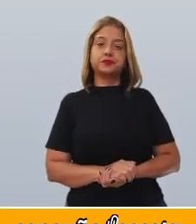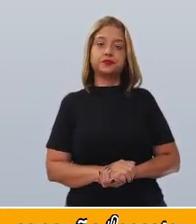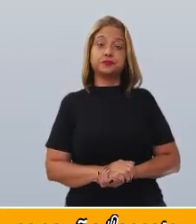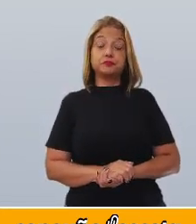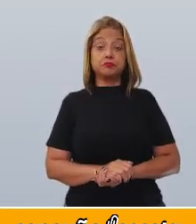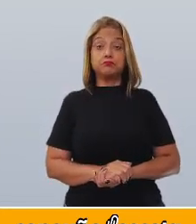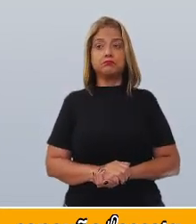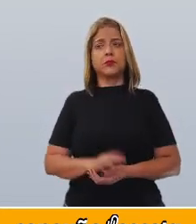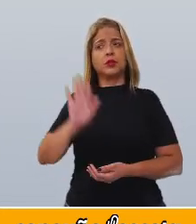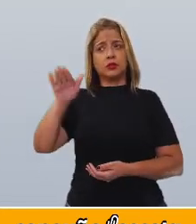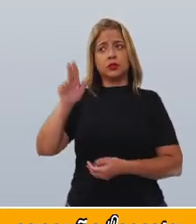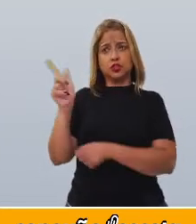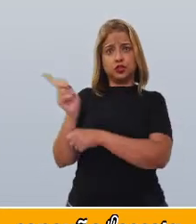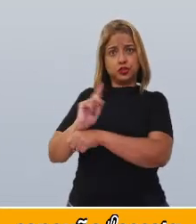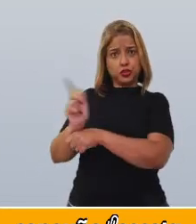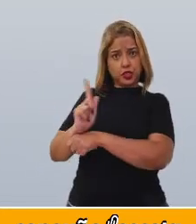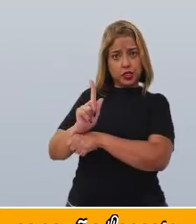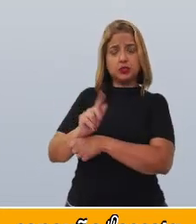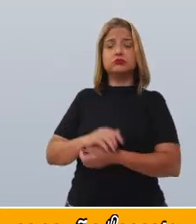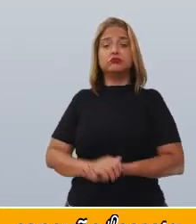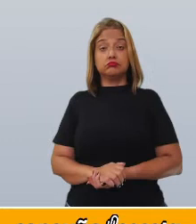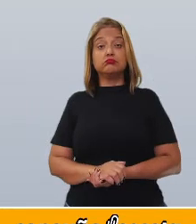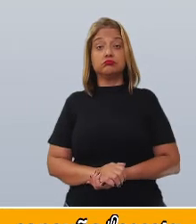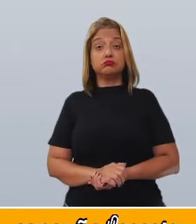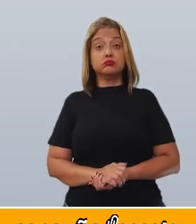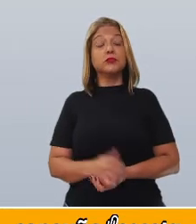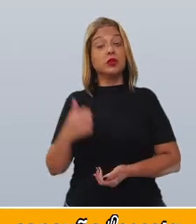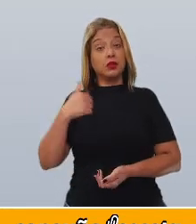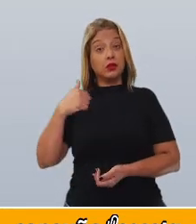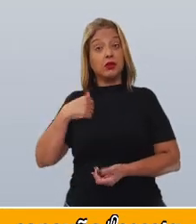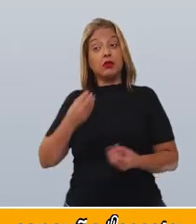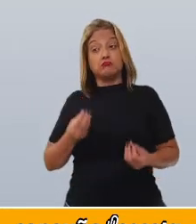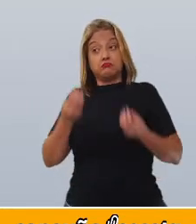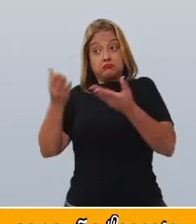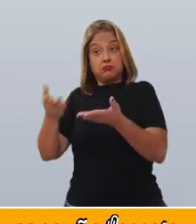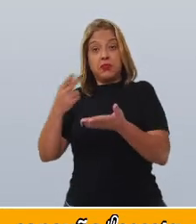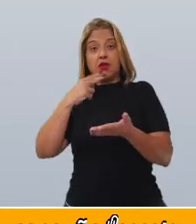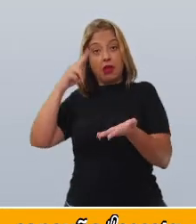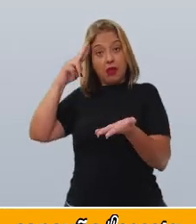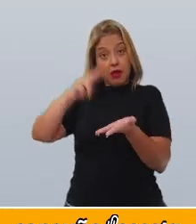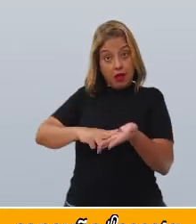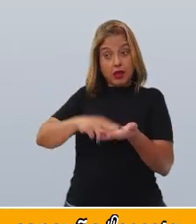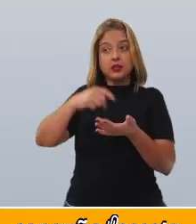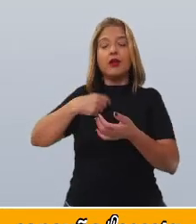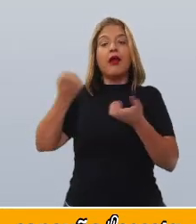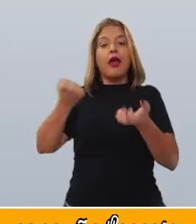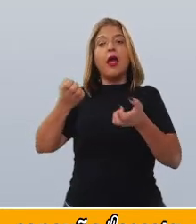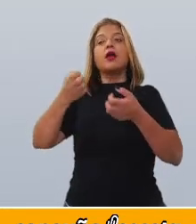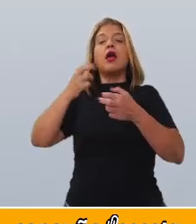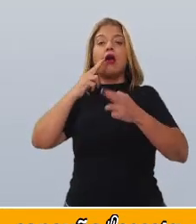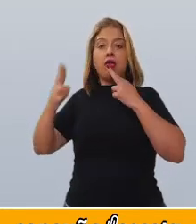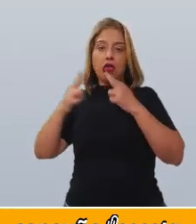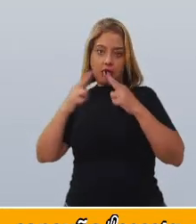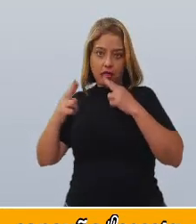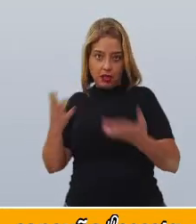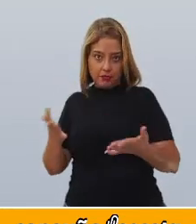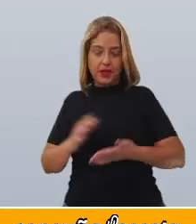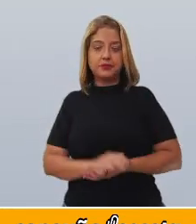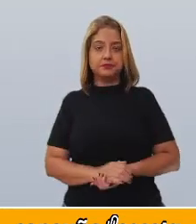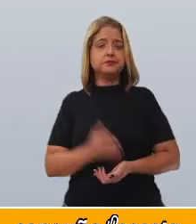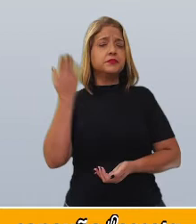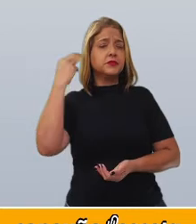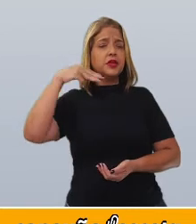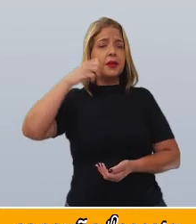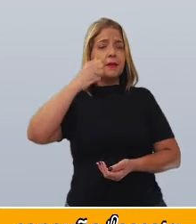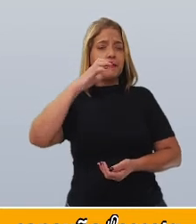Senhor gerente, sirvo-me da presente carta para fazer a seguinte reclamação. Em março